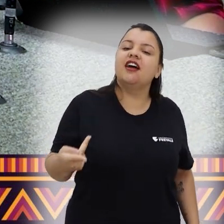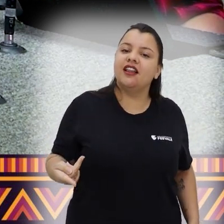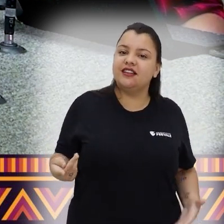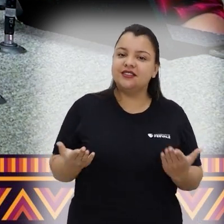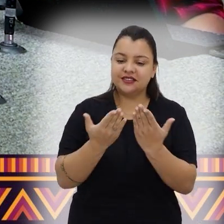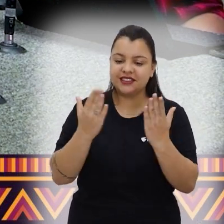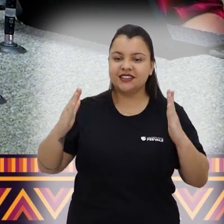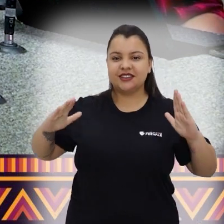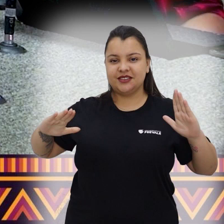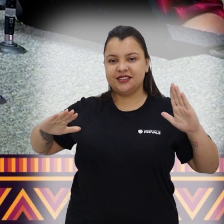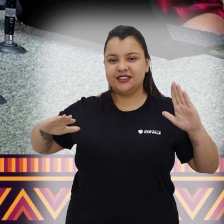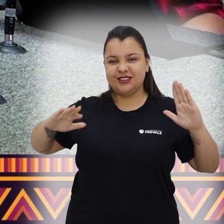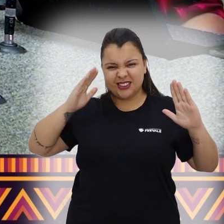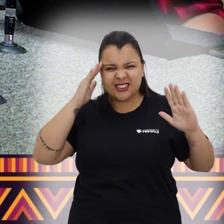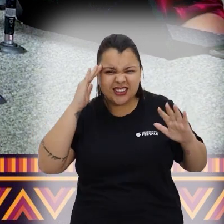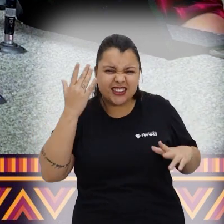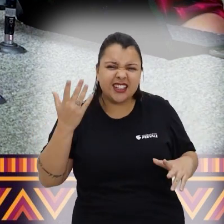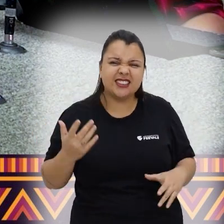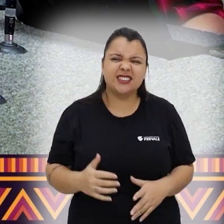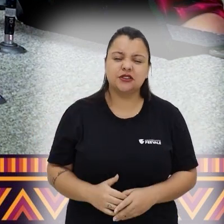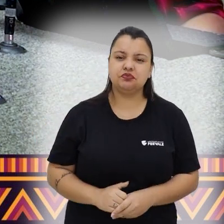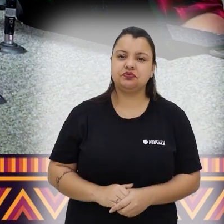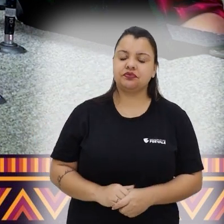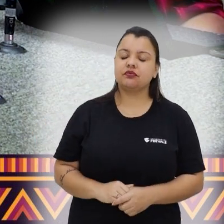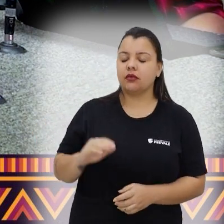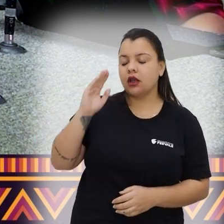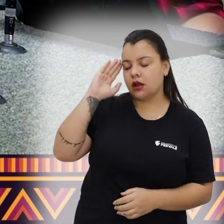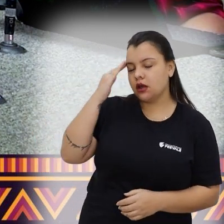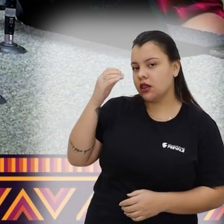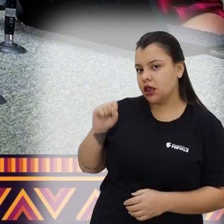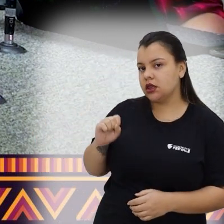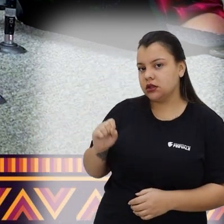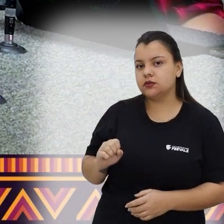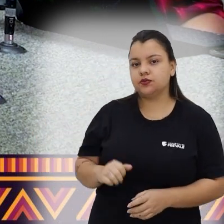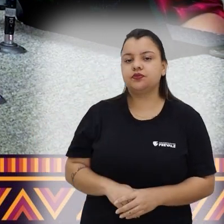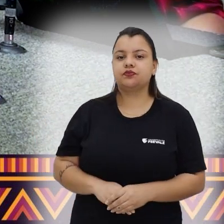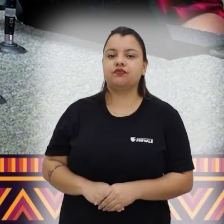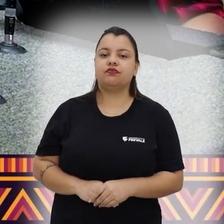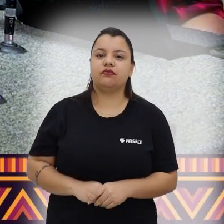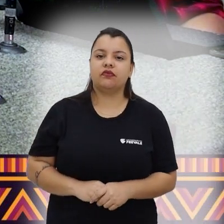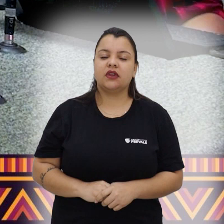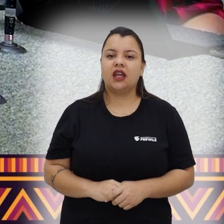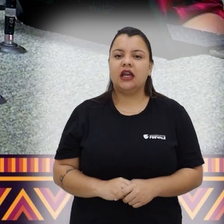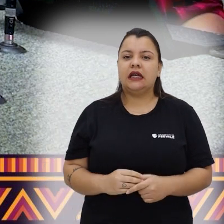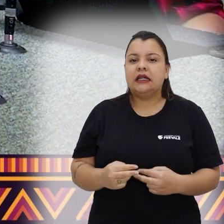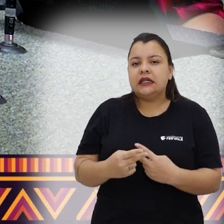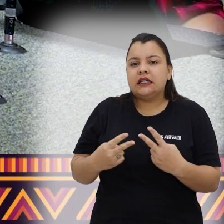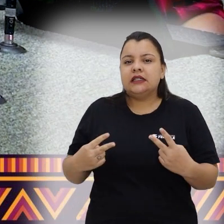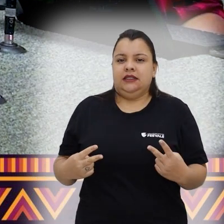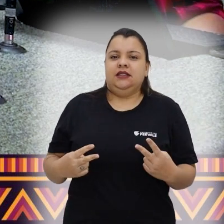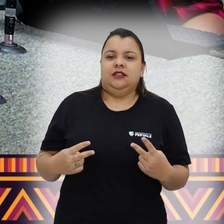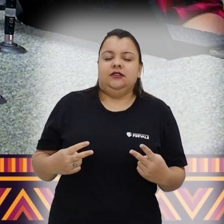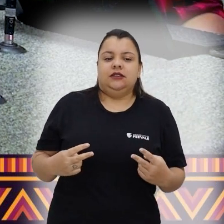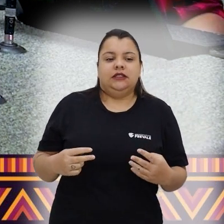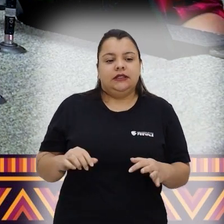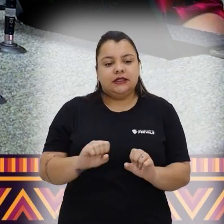abertamente. Tu entende o que eu tô querendo dizer? Eu entendo. E essa coisa desse cerceamento